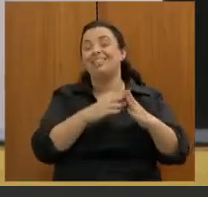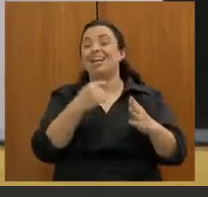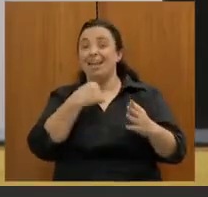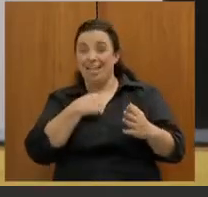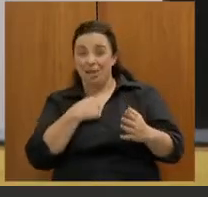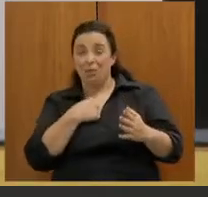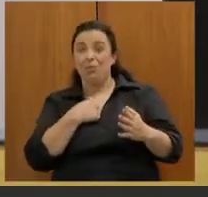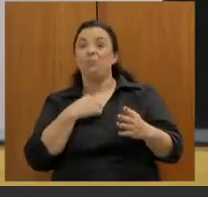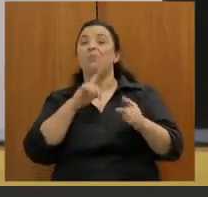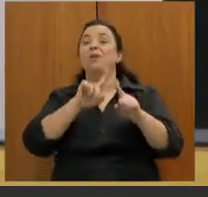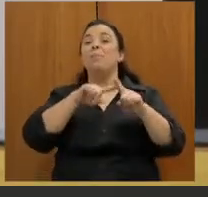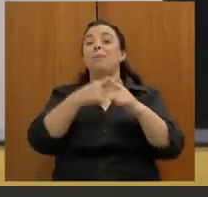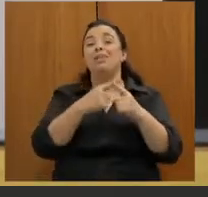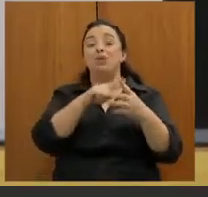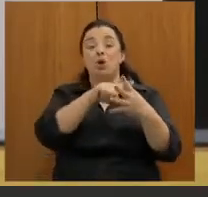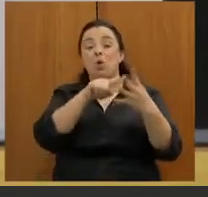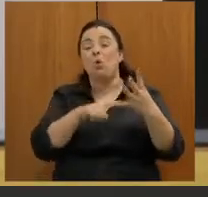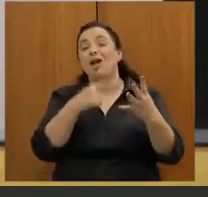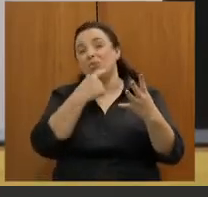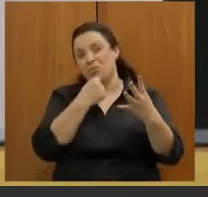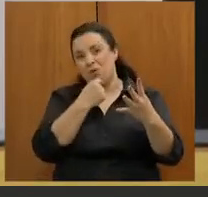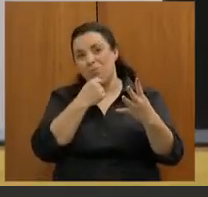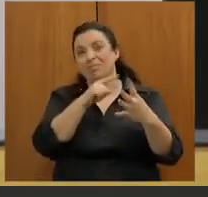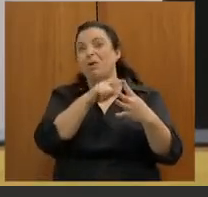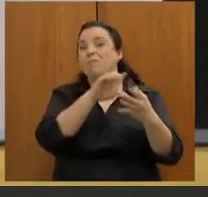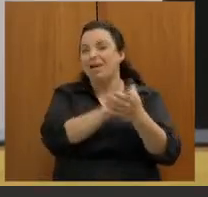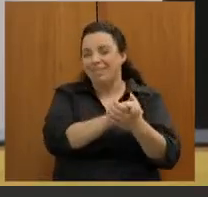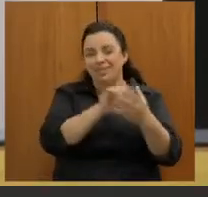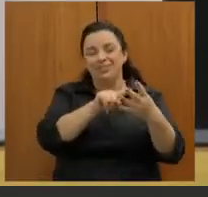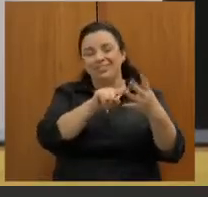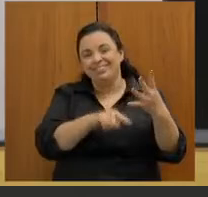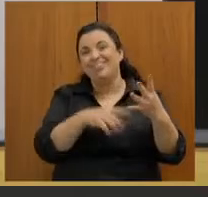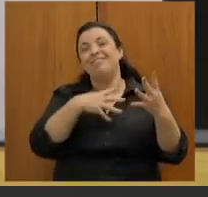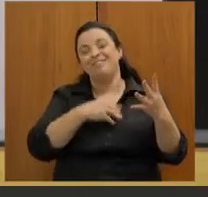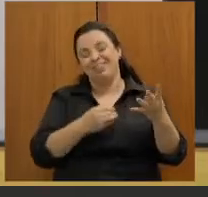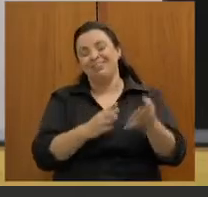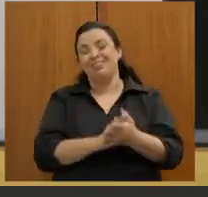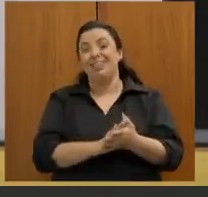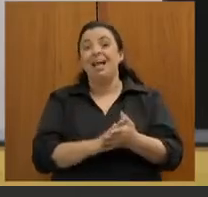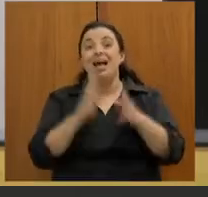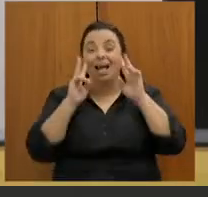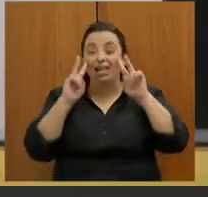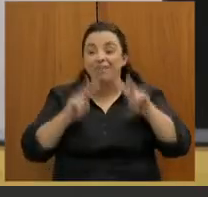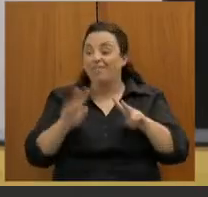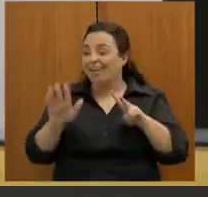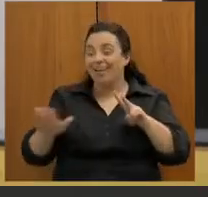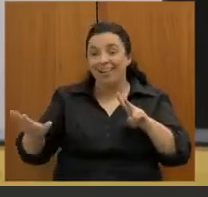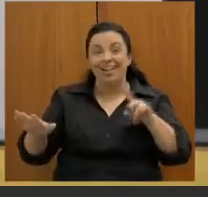então a gente vê olha para essas crianças e